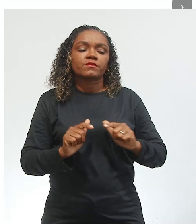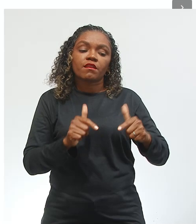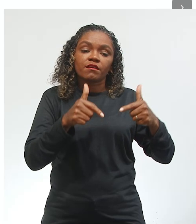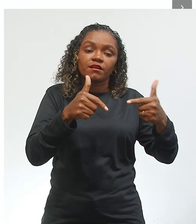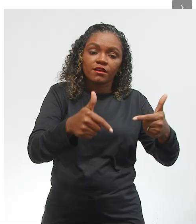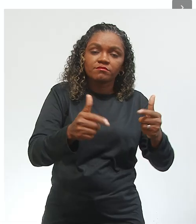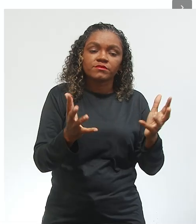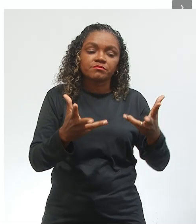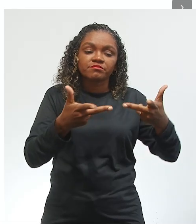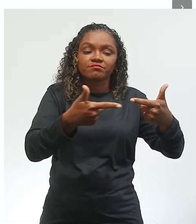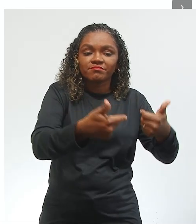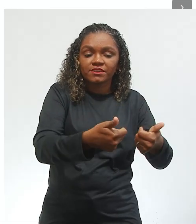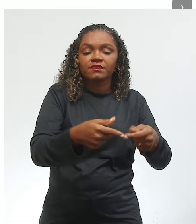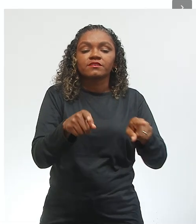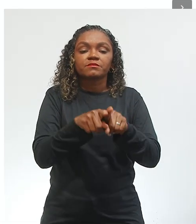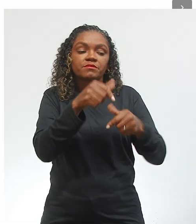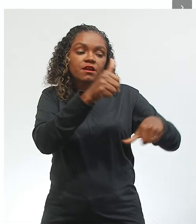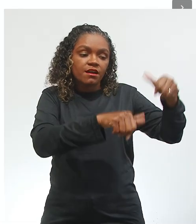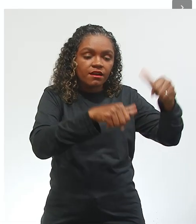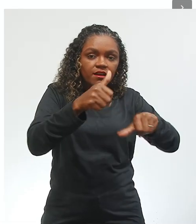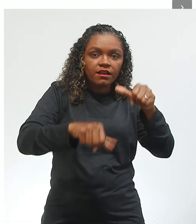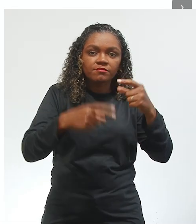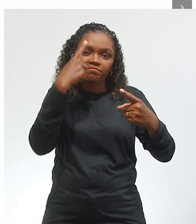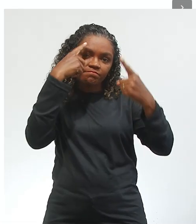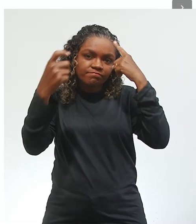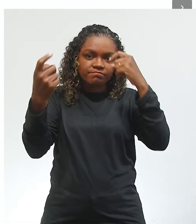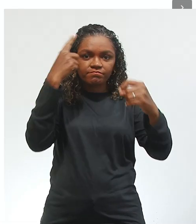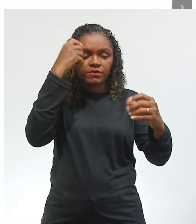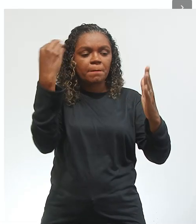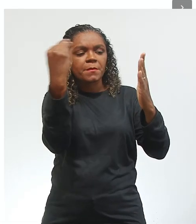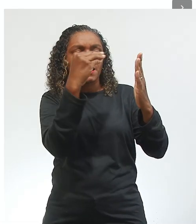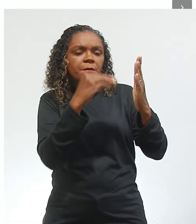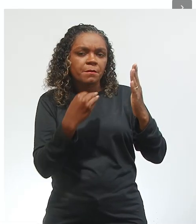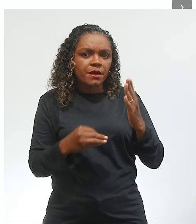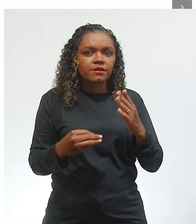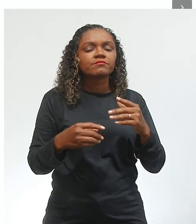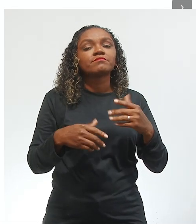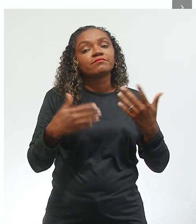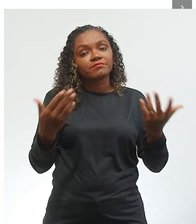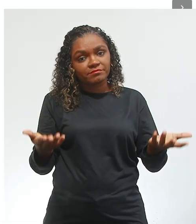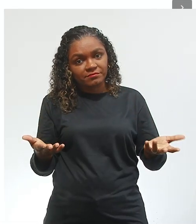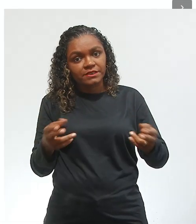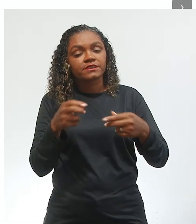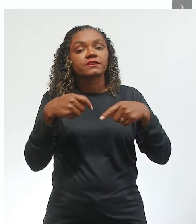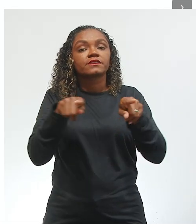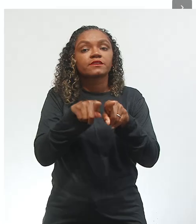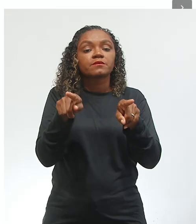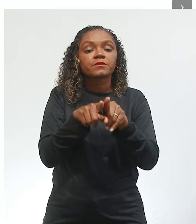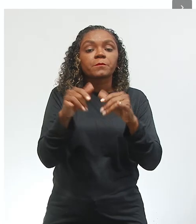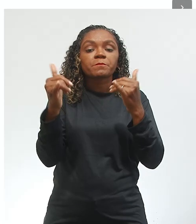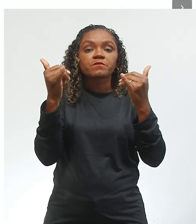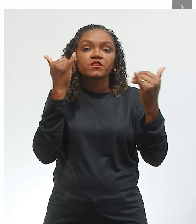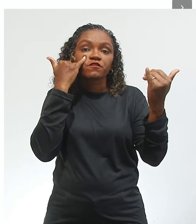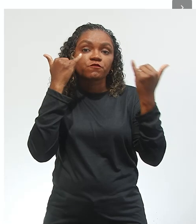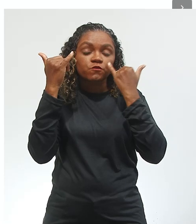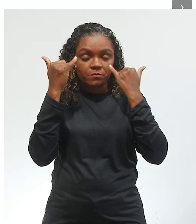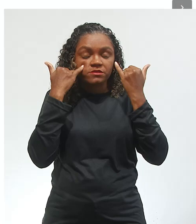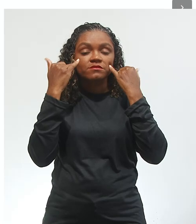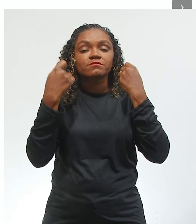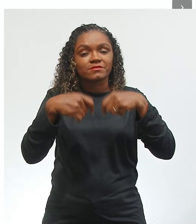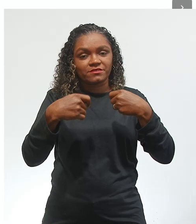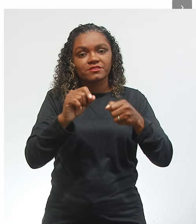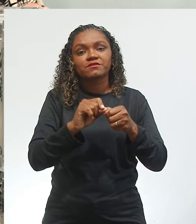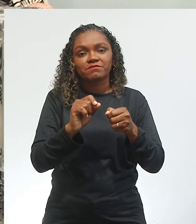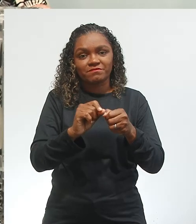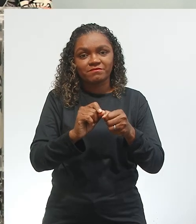análise, síntese, previsão e, principalmente, criatividade. A gente precisa de informação